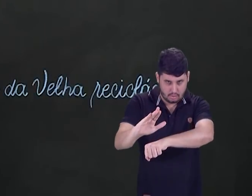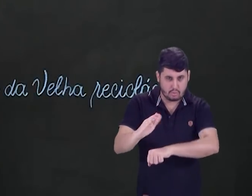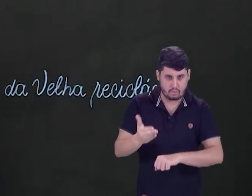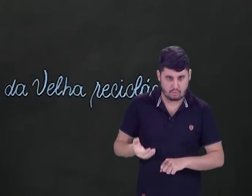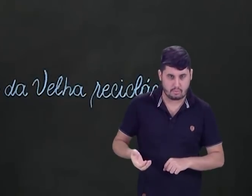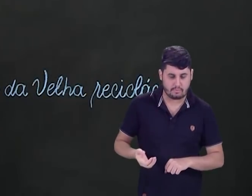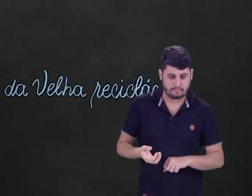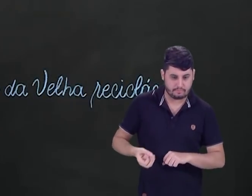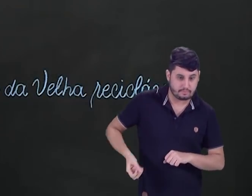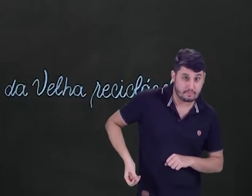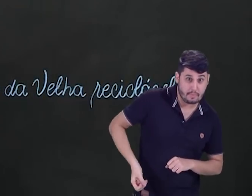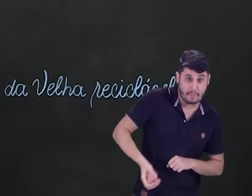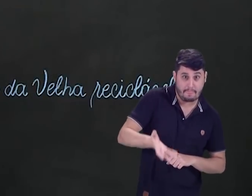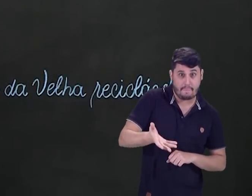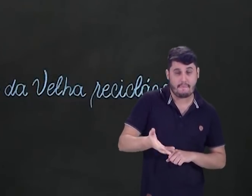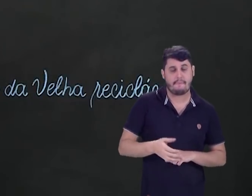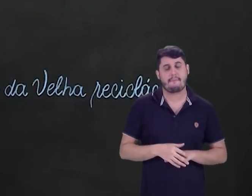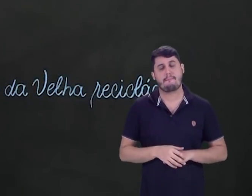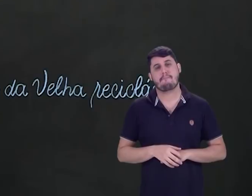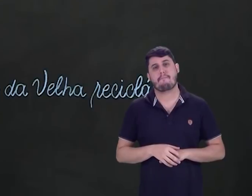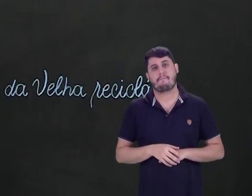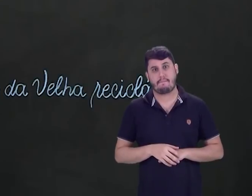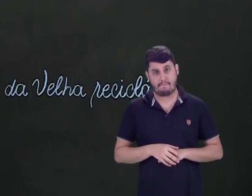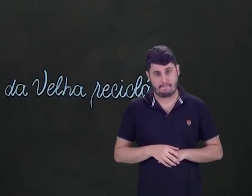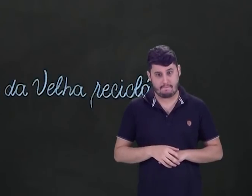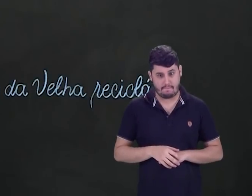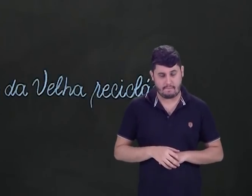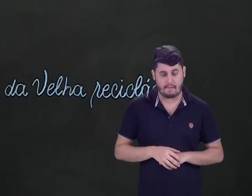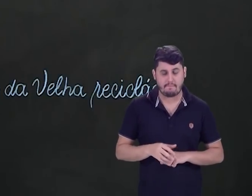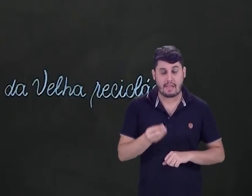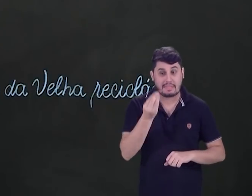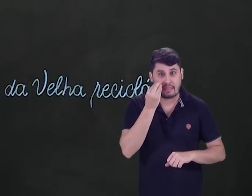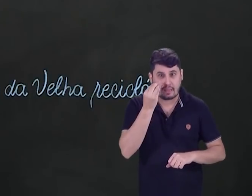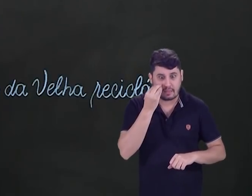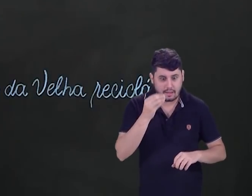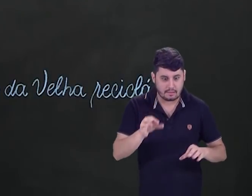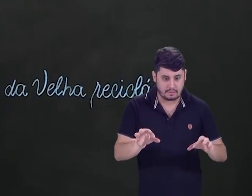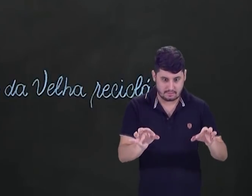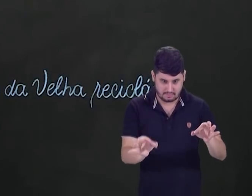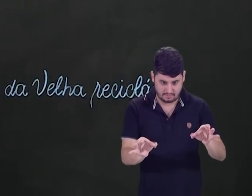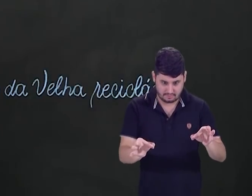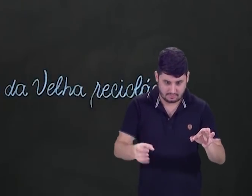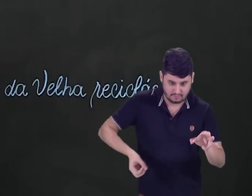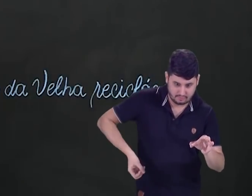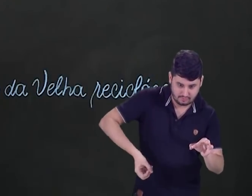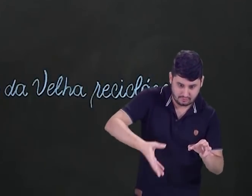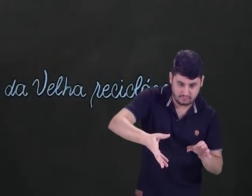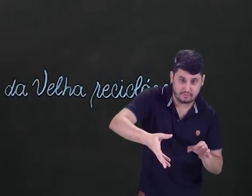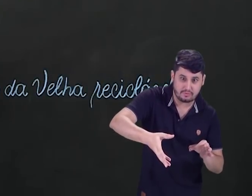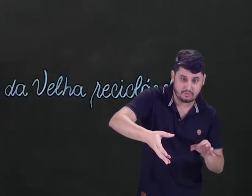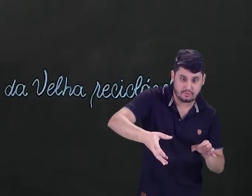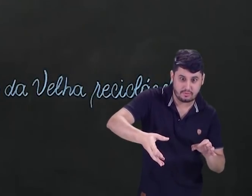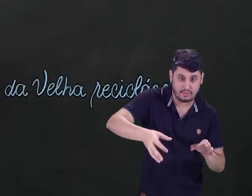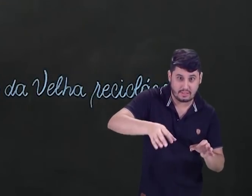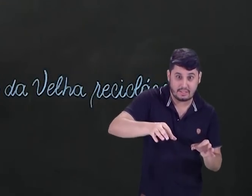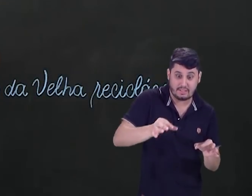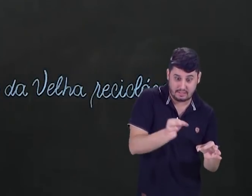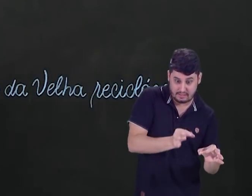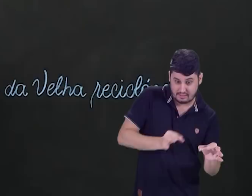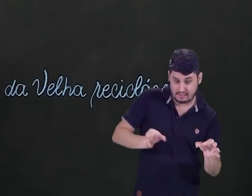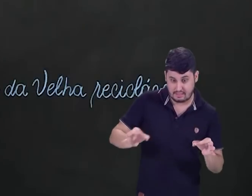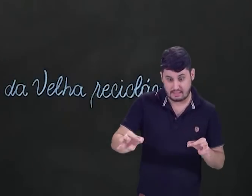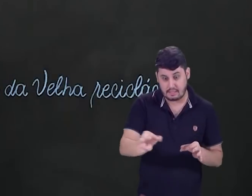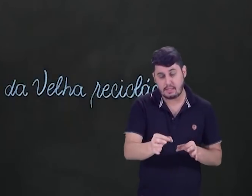Essa tampinha eu vou jogar e passá-la entre as outras duas tampinhas. Daí, o que eu faço?